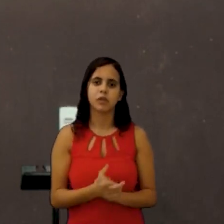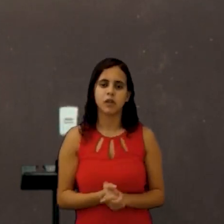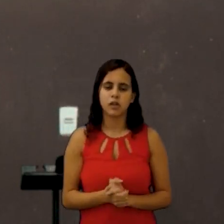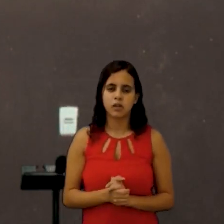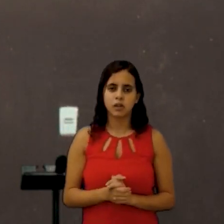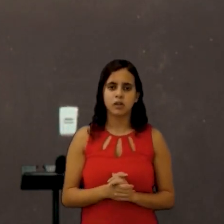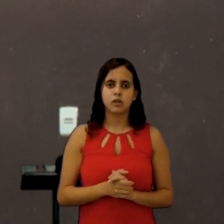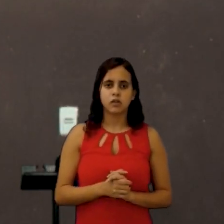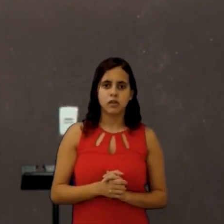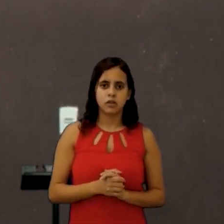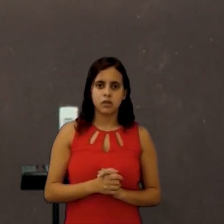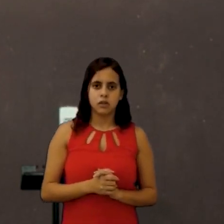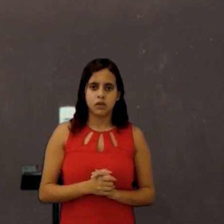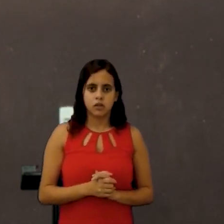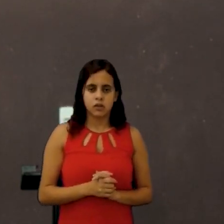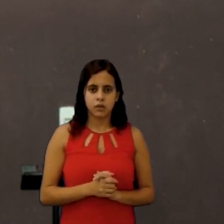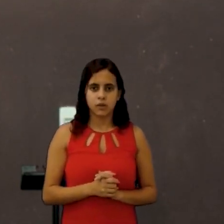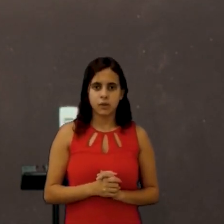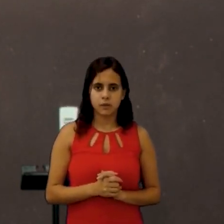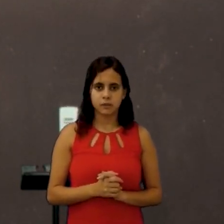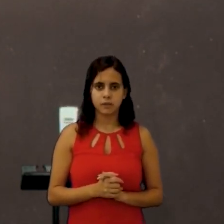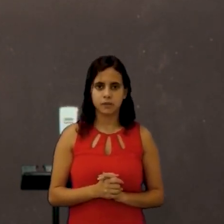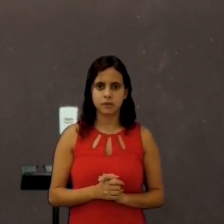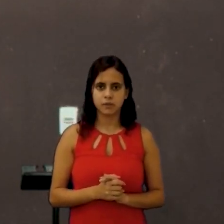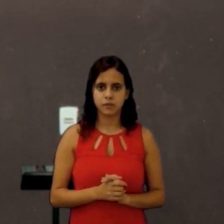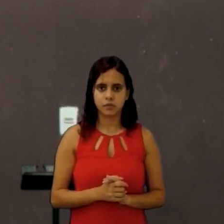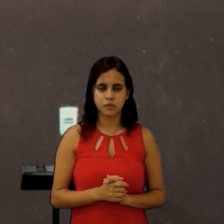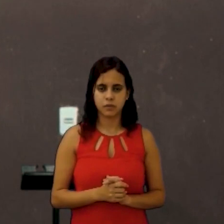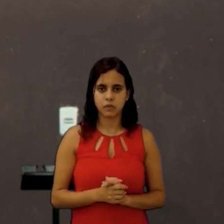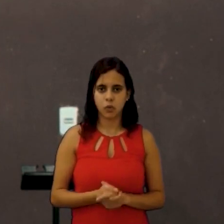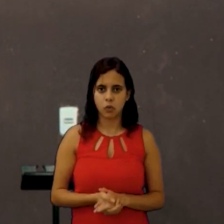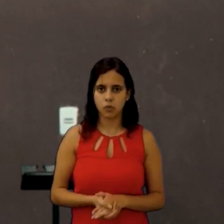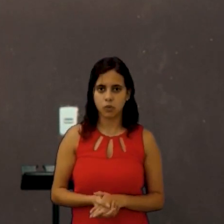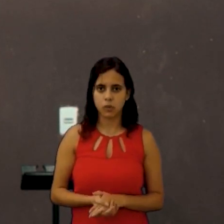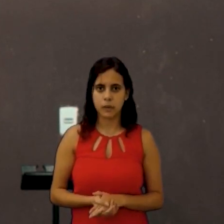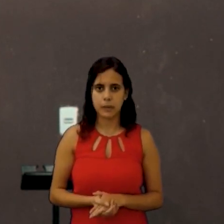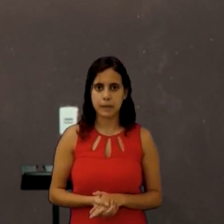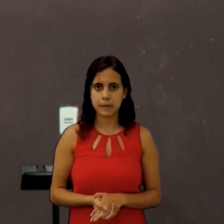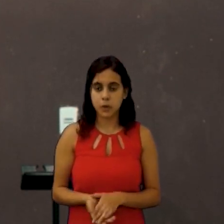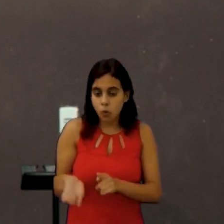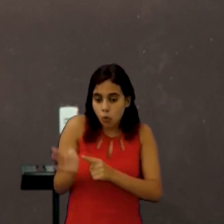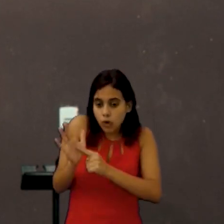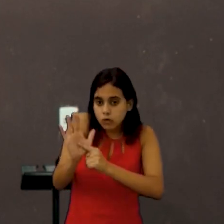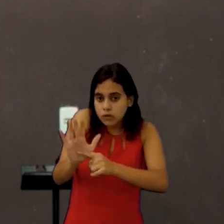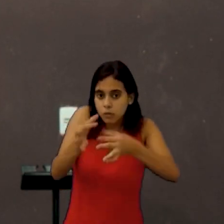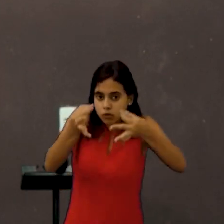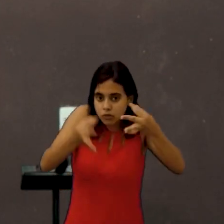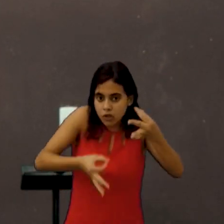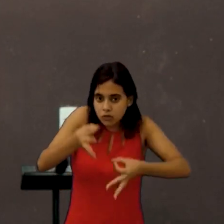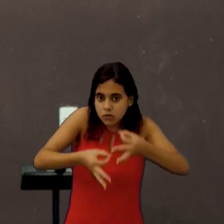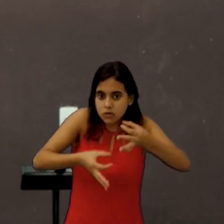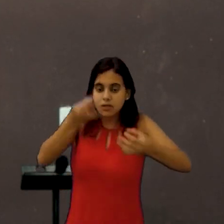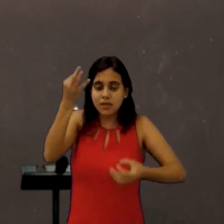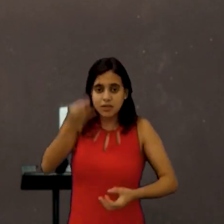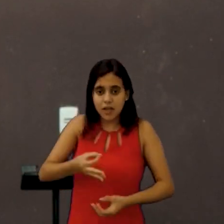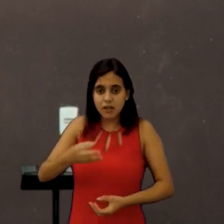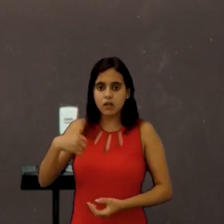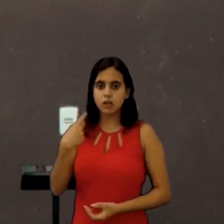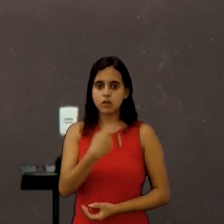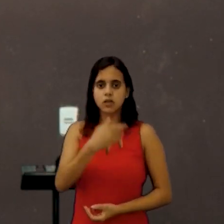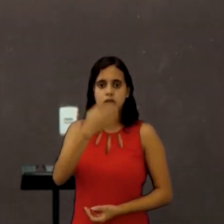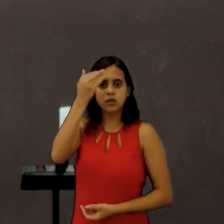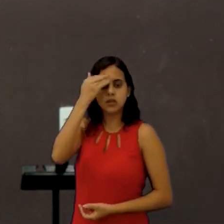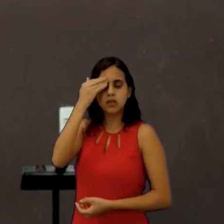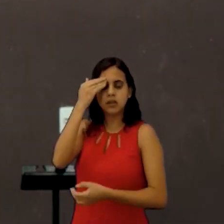justiça, ela é evidenciada, a paz é percebida.